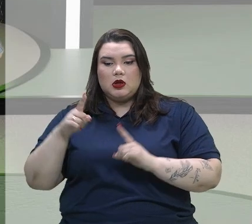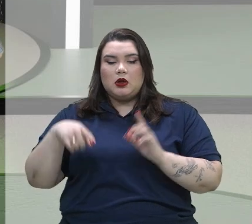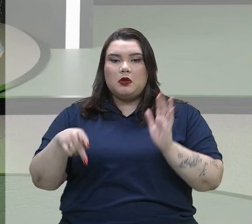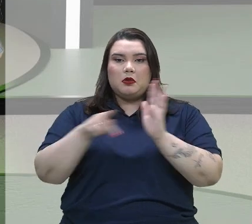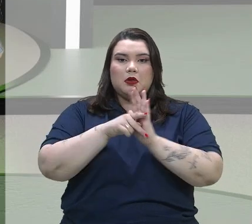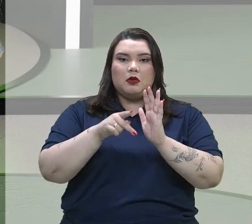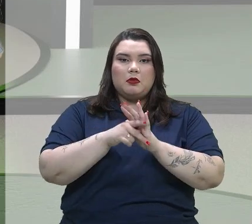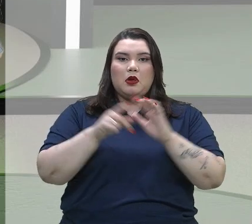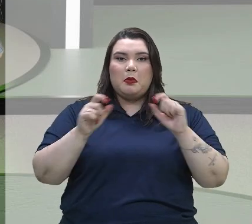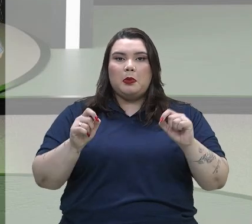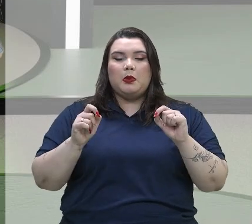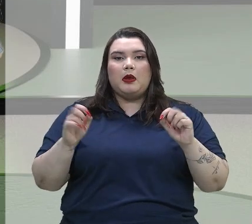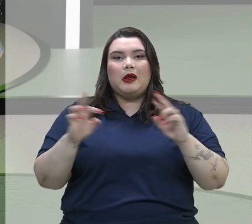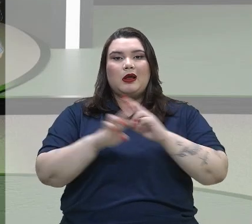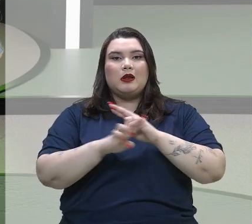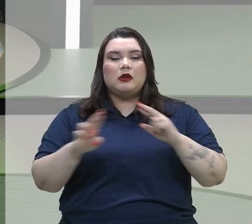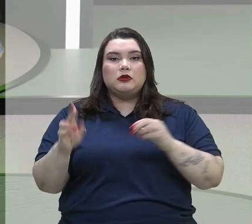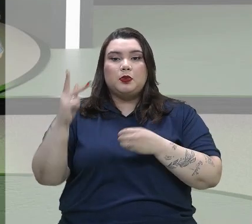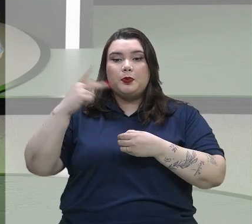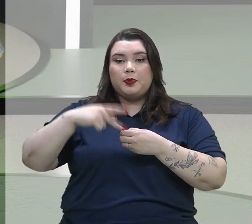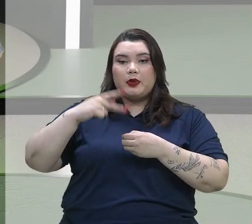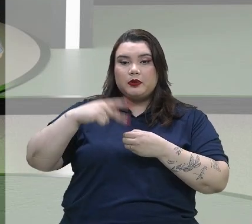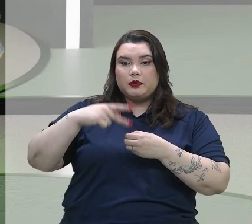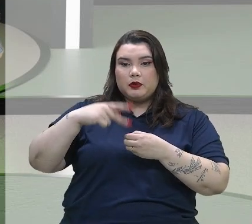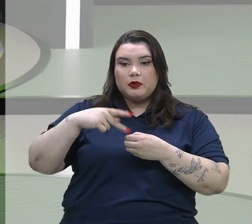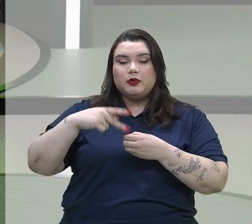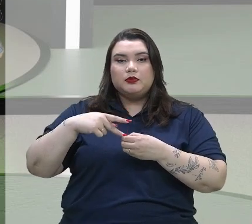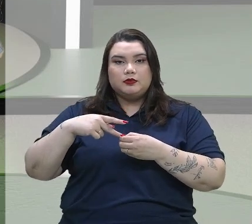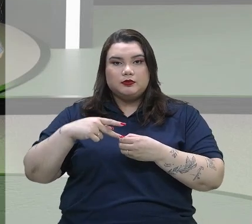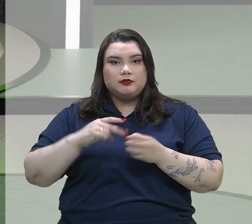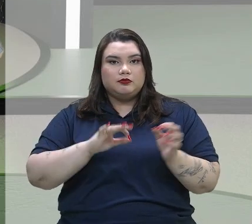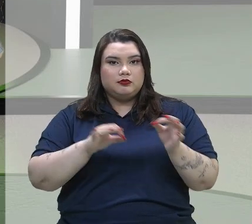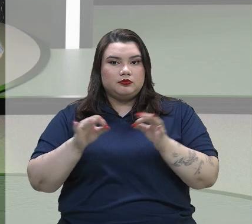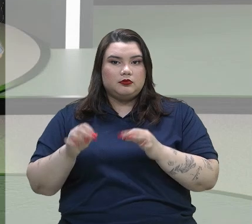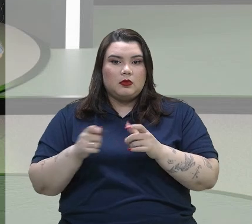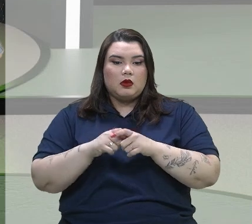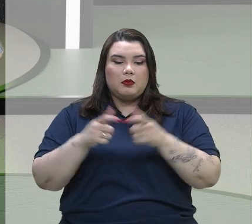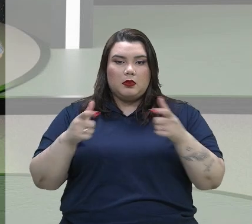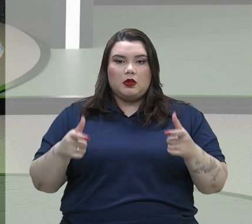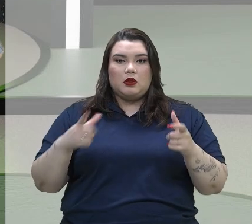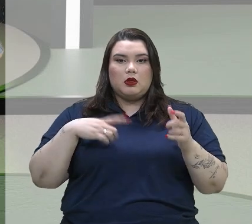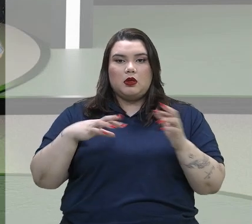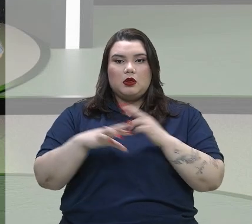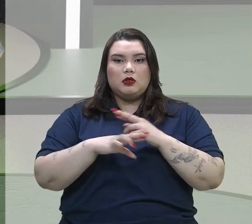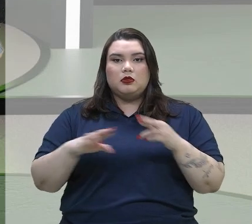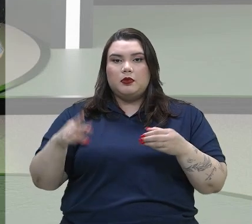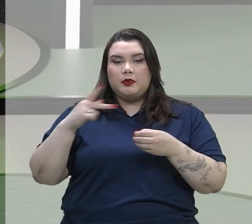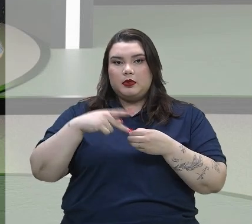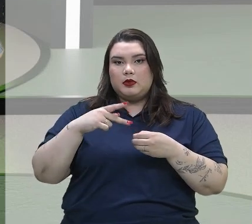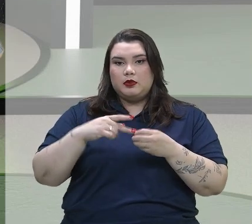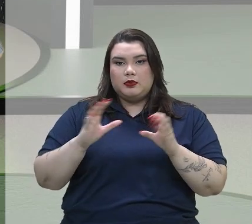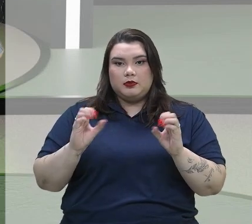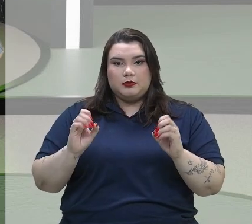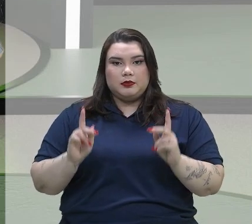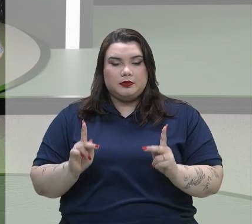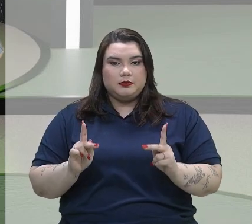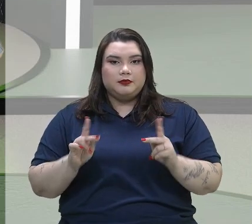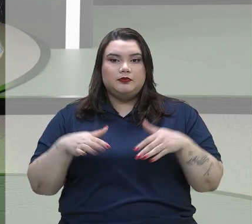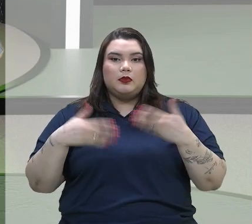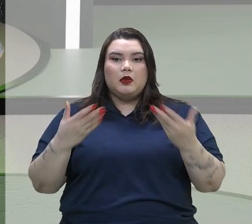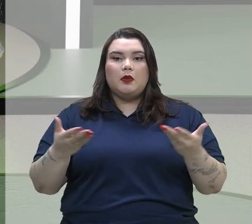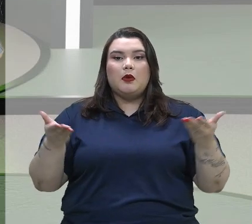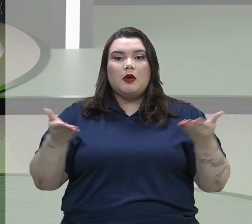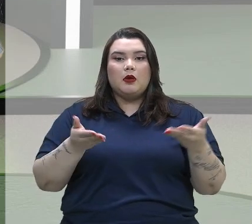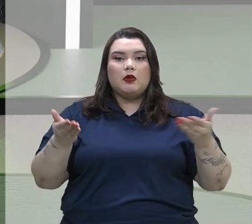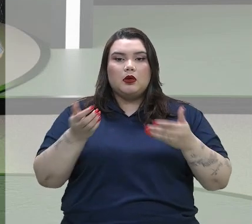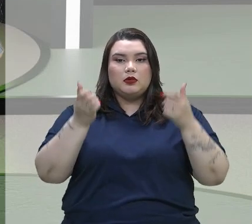do petróleo, tá? Então, a maioria dos polímeros, né, vem do petróleo, ok? Agora, a gente vai falar um